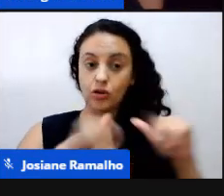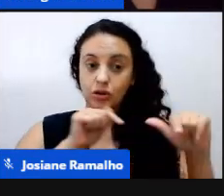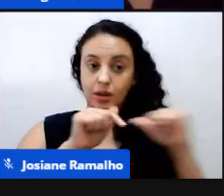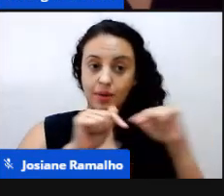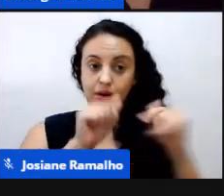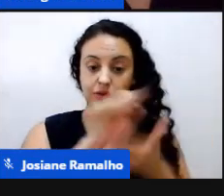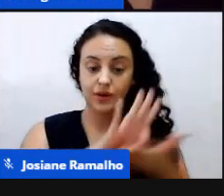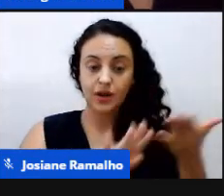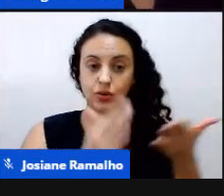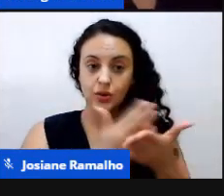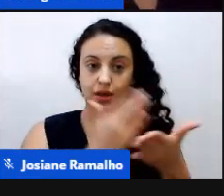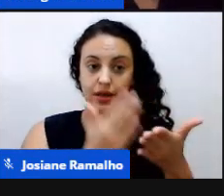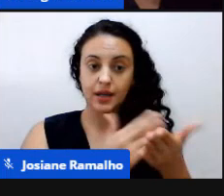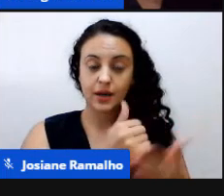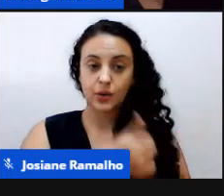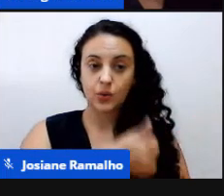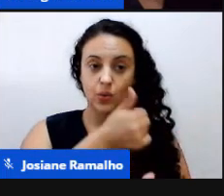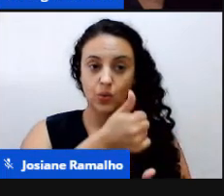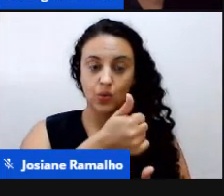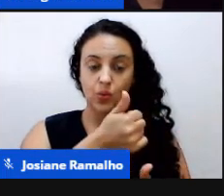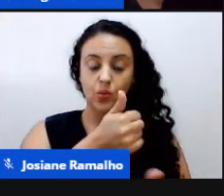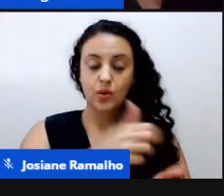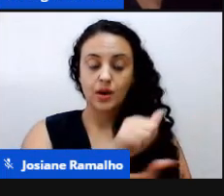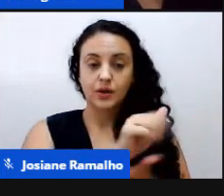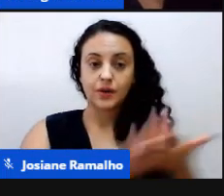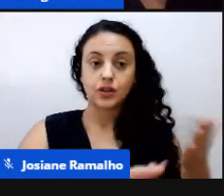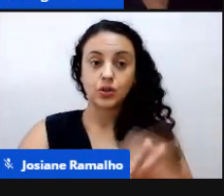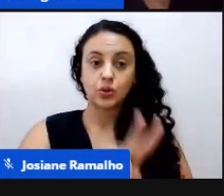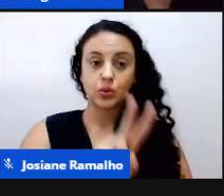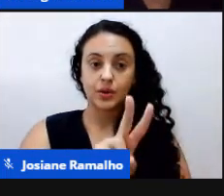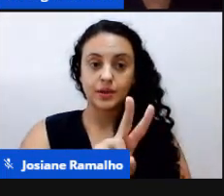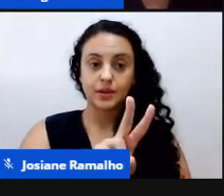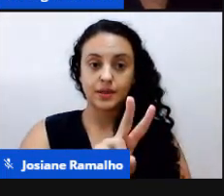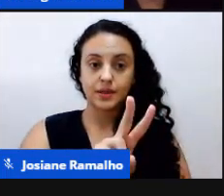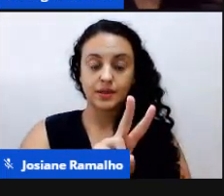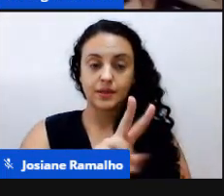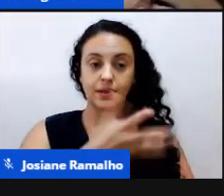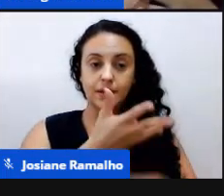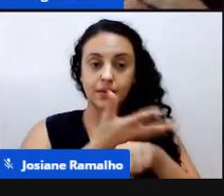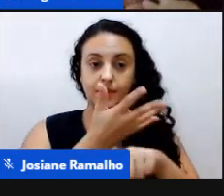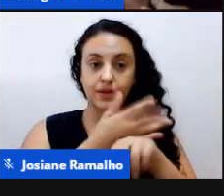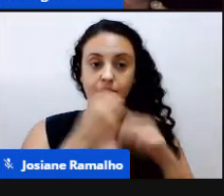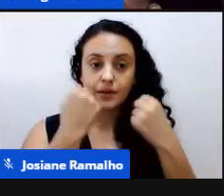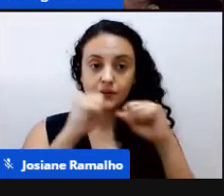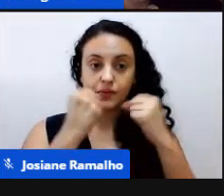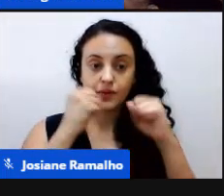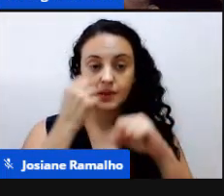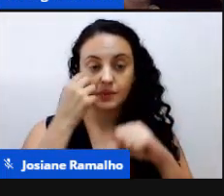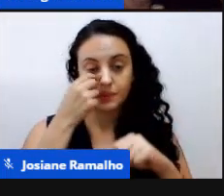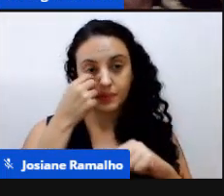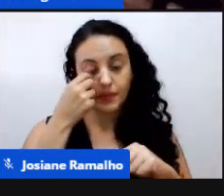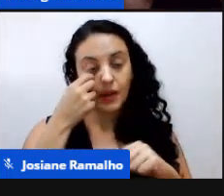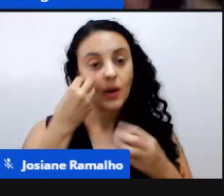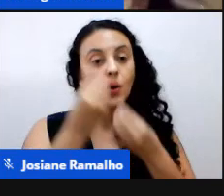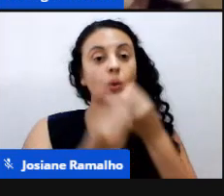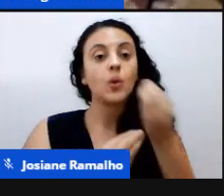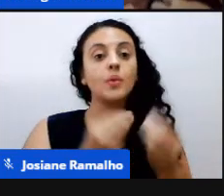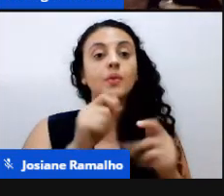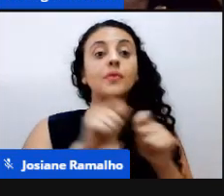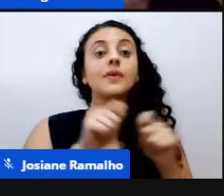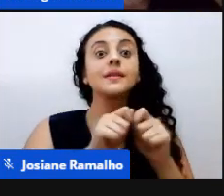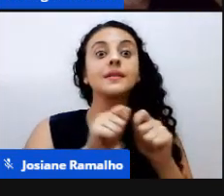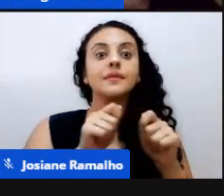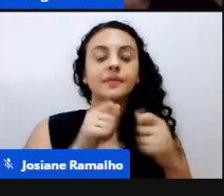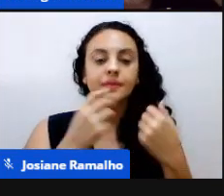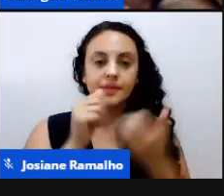1, a atividade 2, né? De educação física. Como que eu vou fazer aquela atividade? Como que eu vou